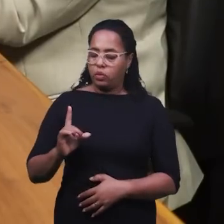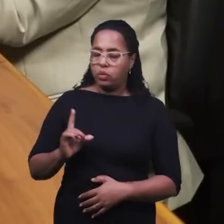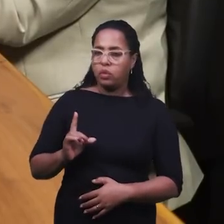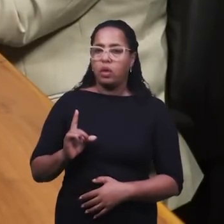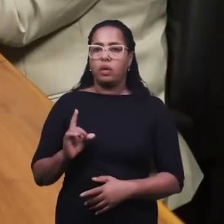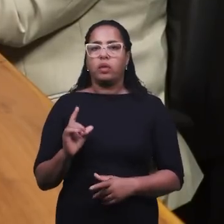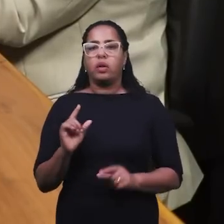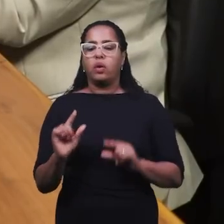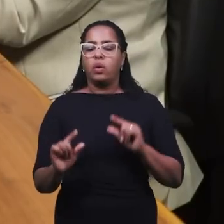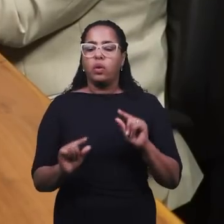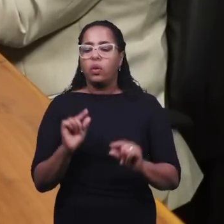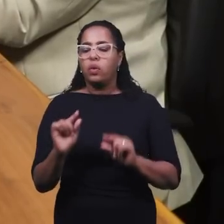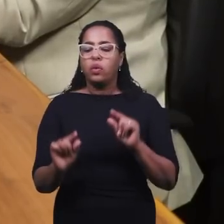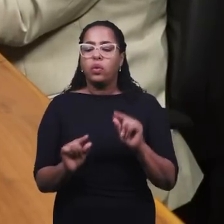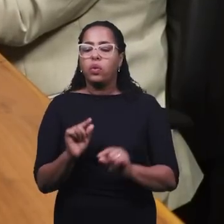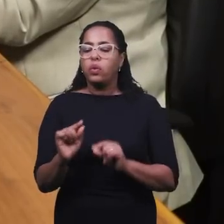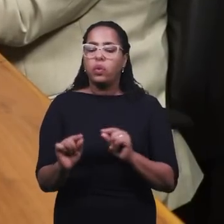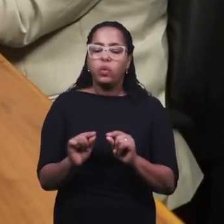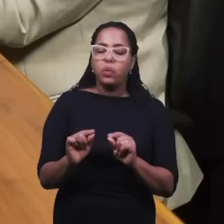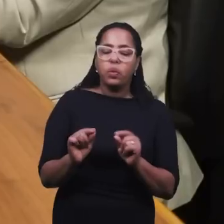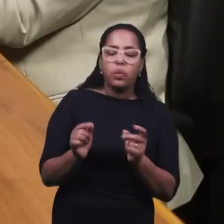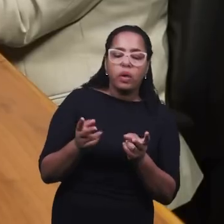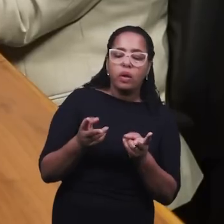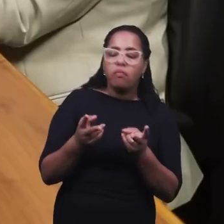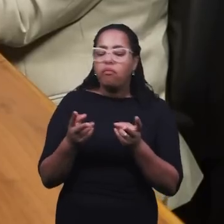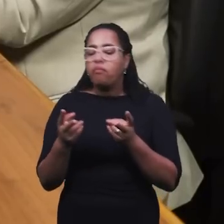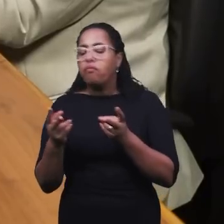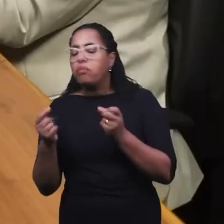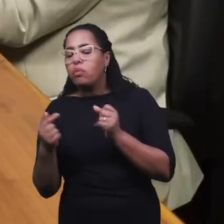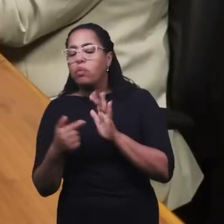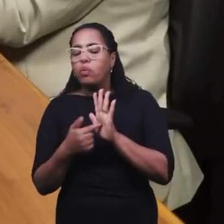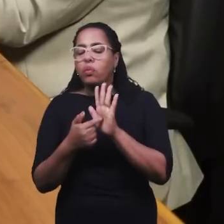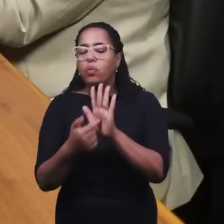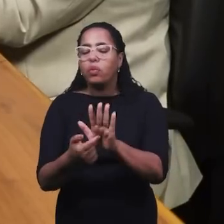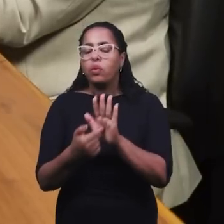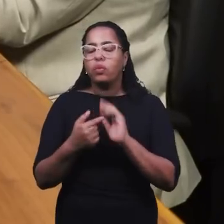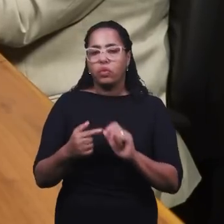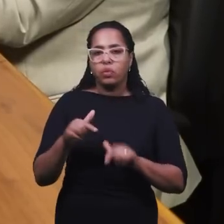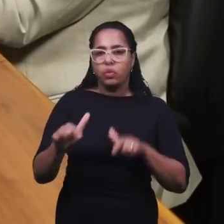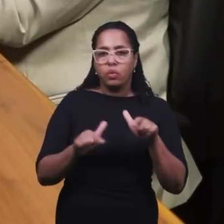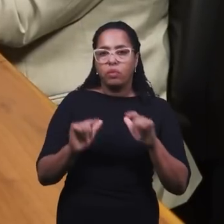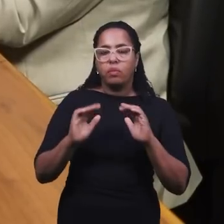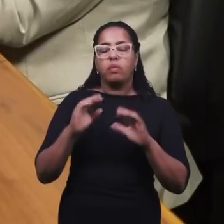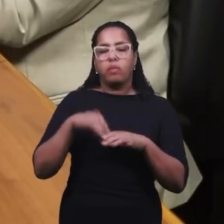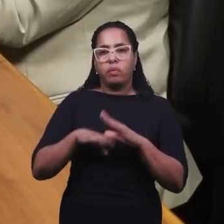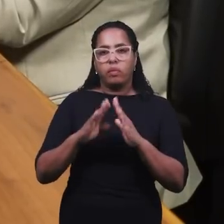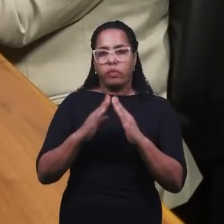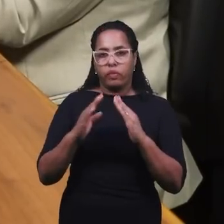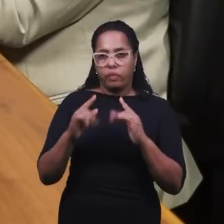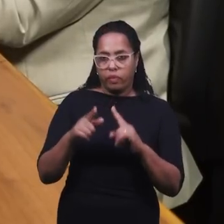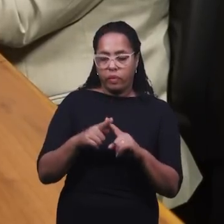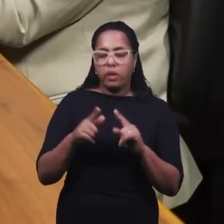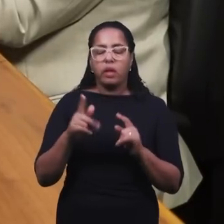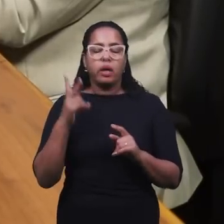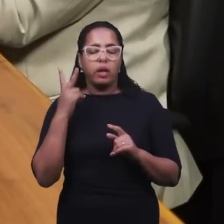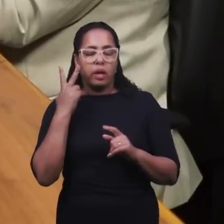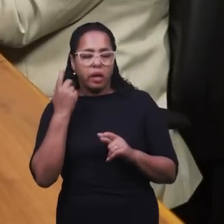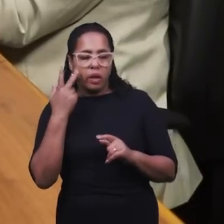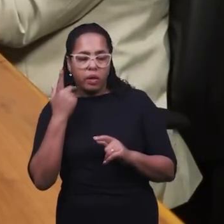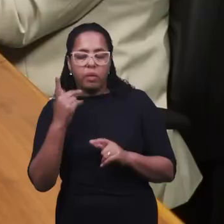Naturalmente, Amadeu, e assim, essa explanação que você fez da origem do diaconato,